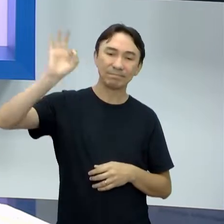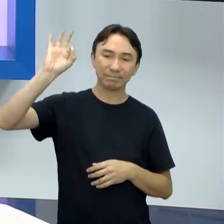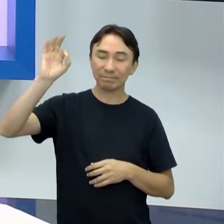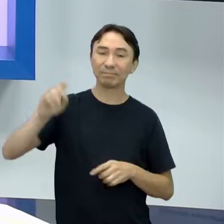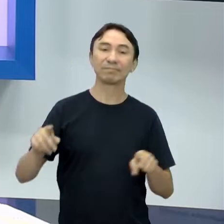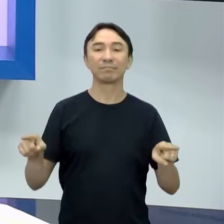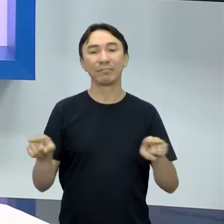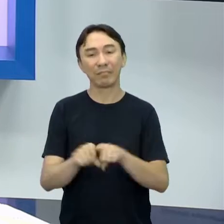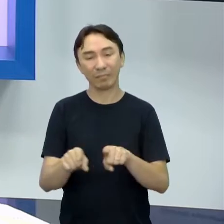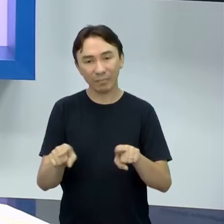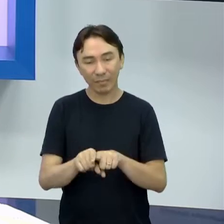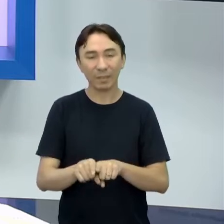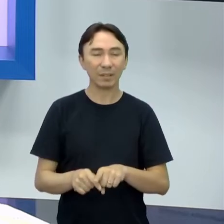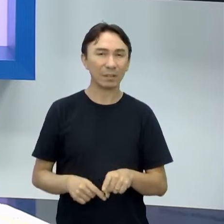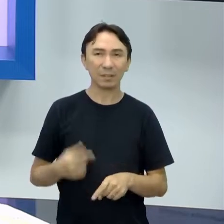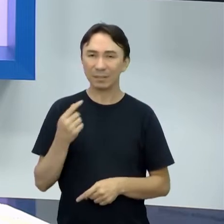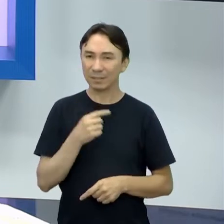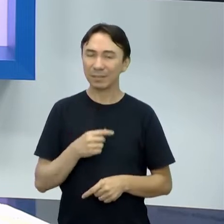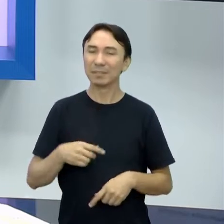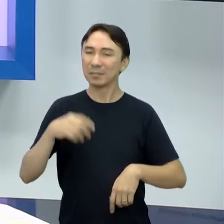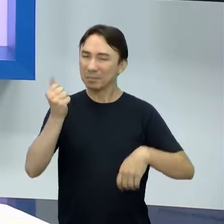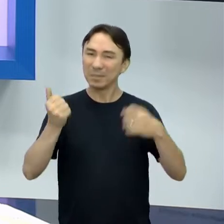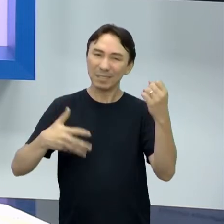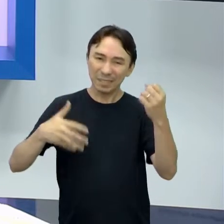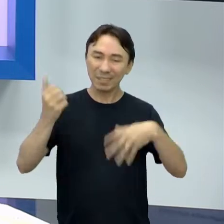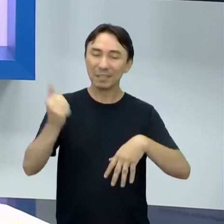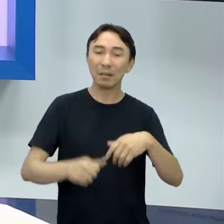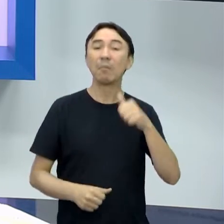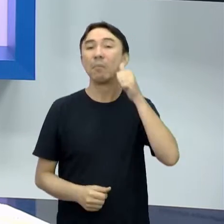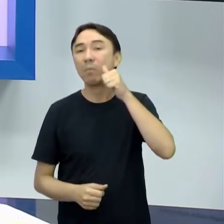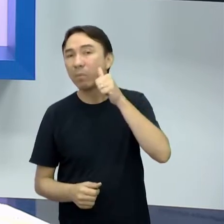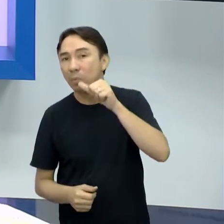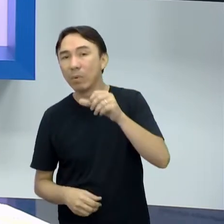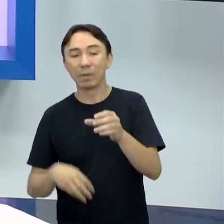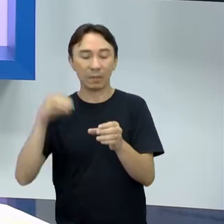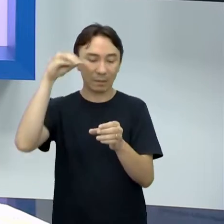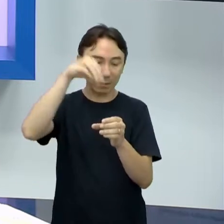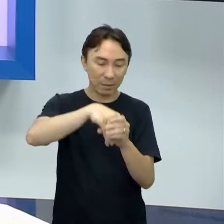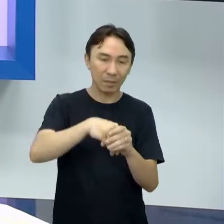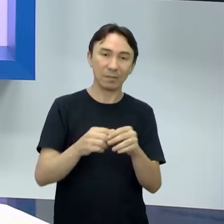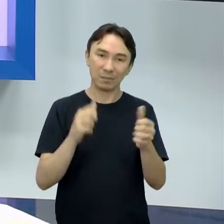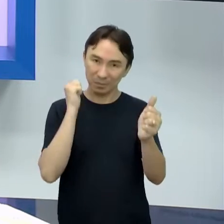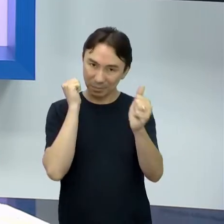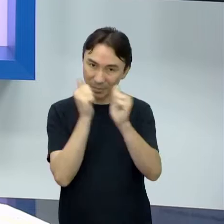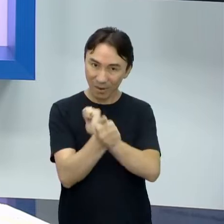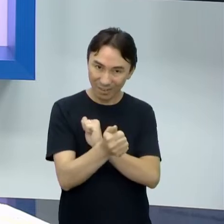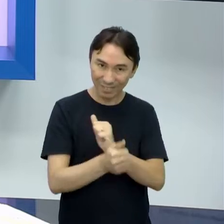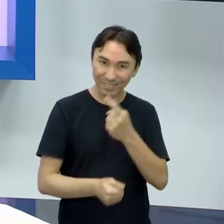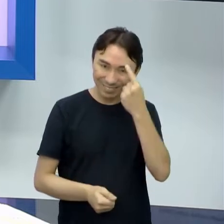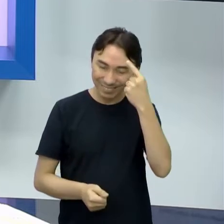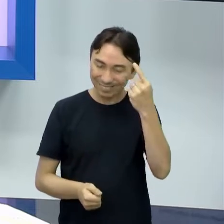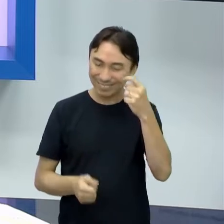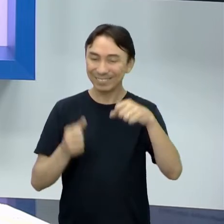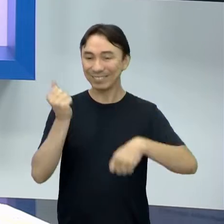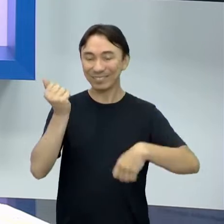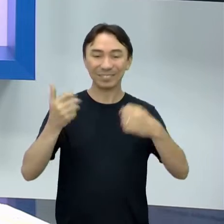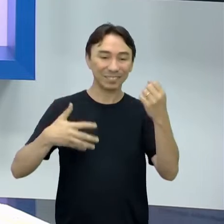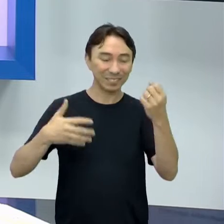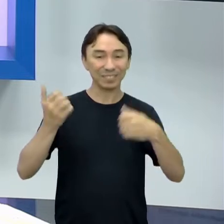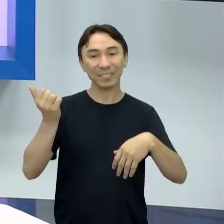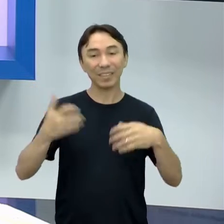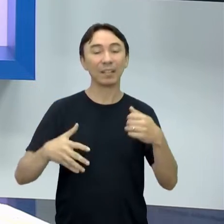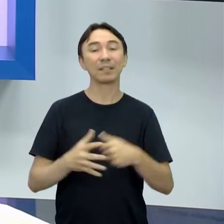mais ainda da mulher aí no esporte. Então, é momento da gente começar a observar